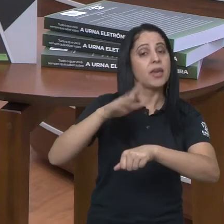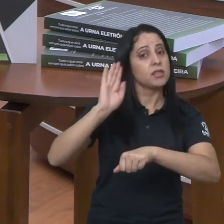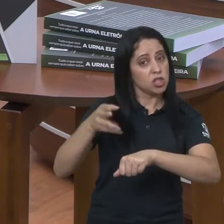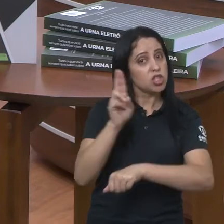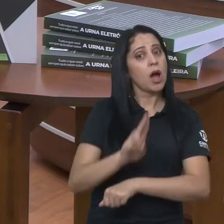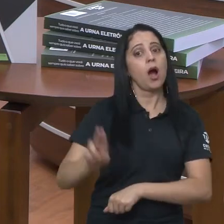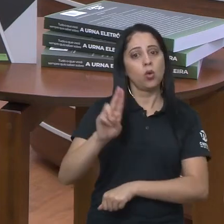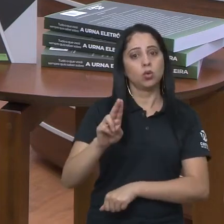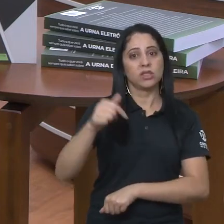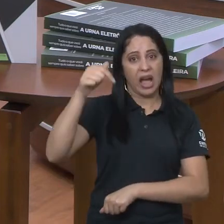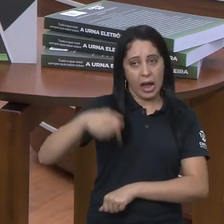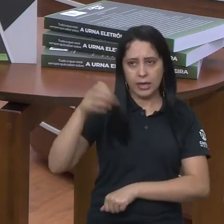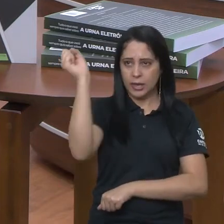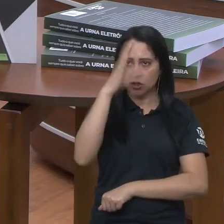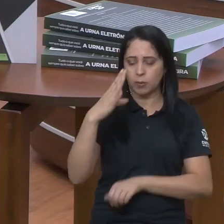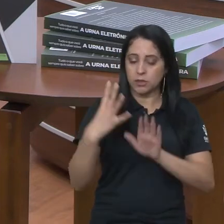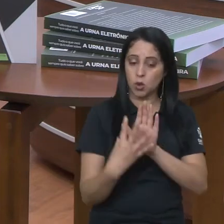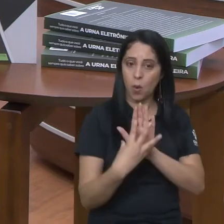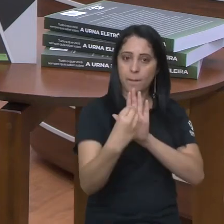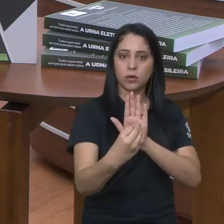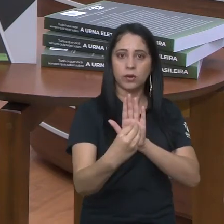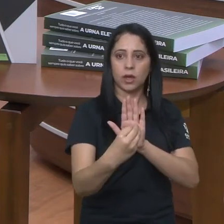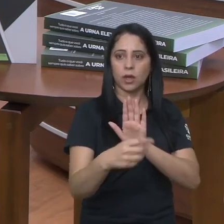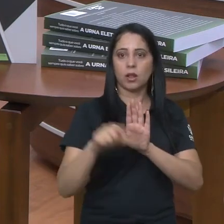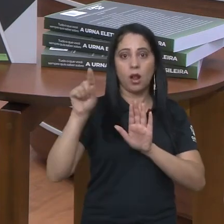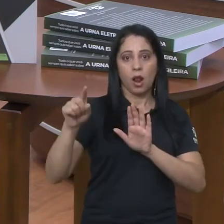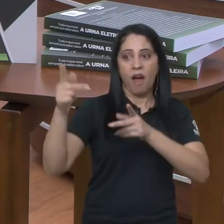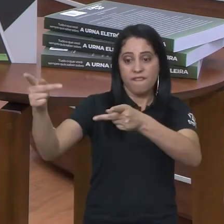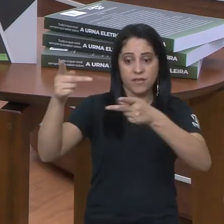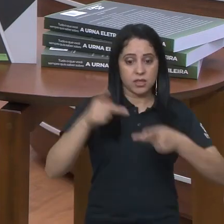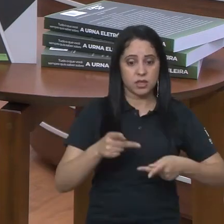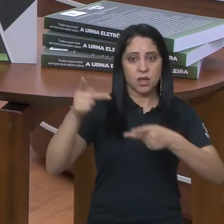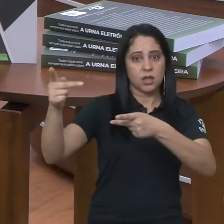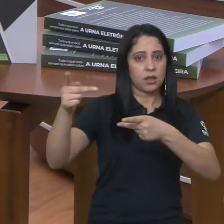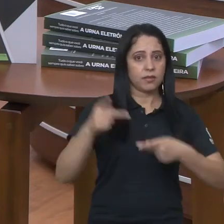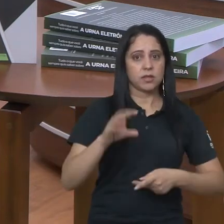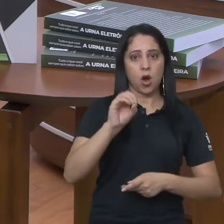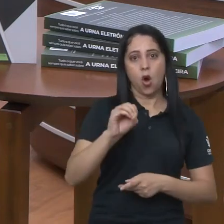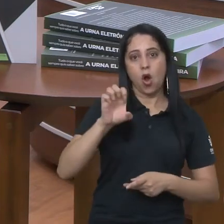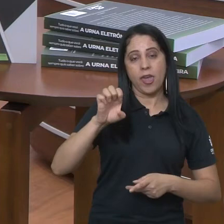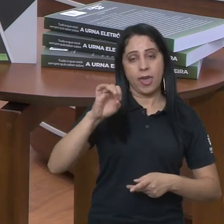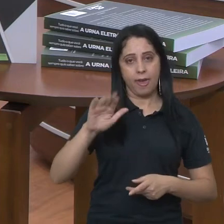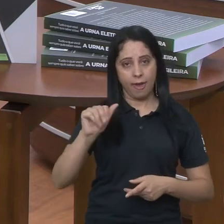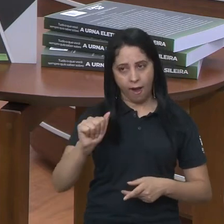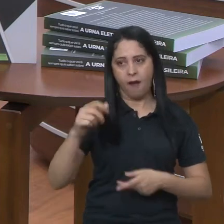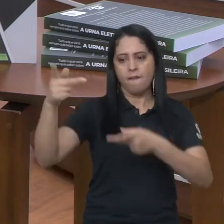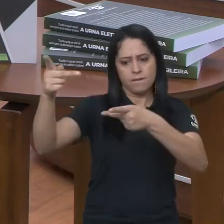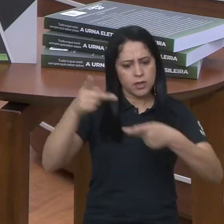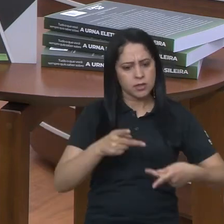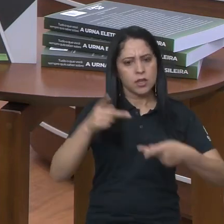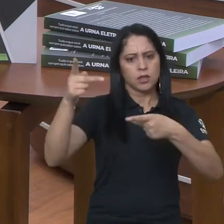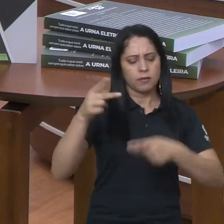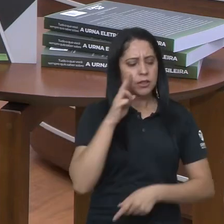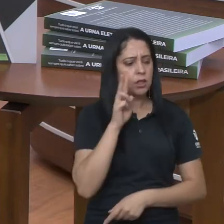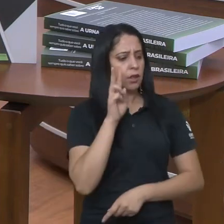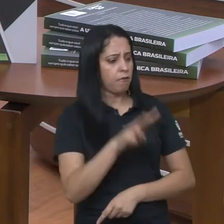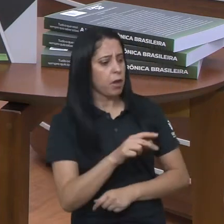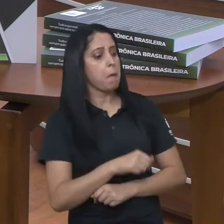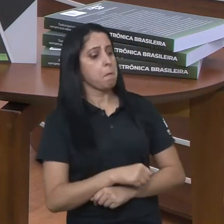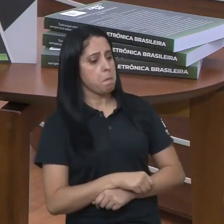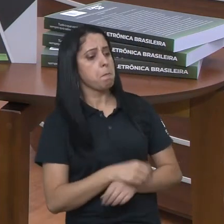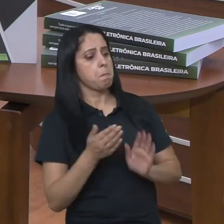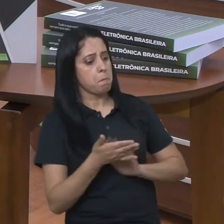eletrônica. A do Brasil é modelo, vem muita gente aqui, vem a OEA visitar o Brasil, acompanhar